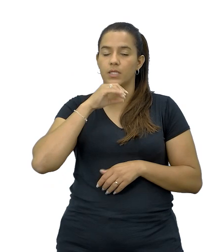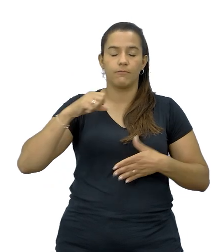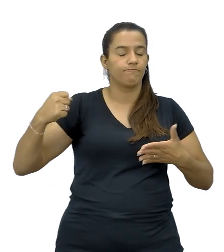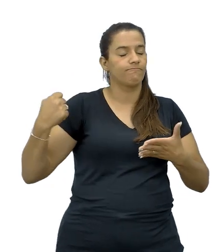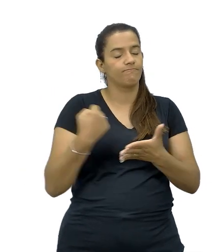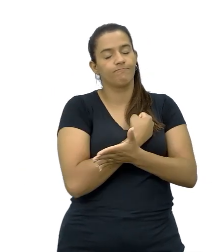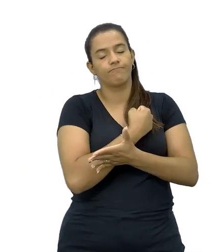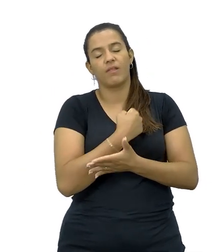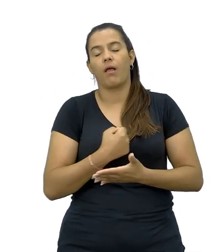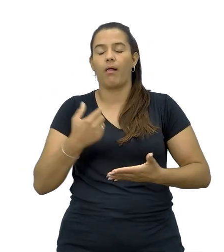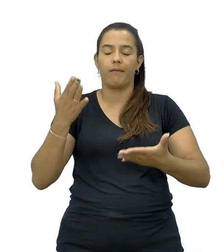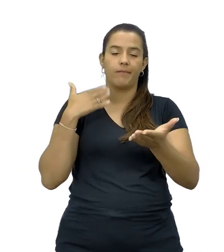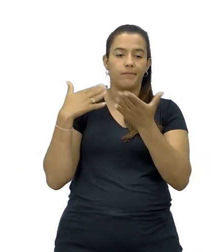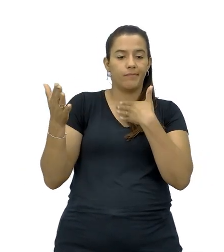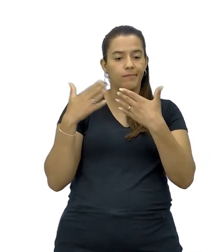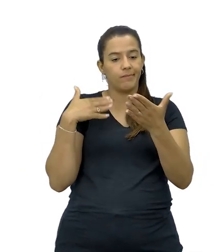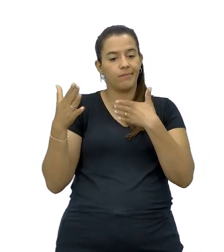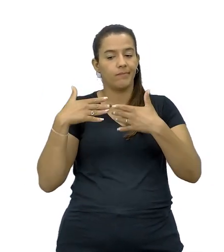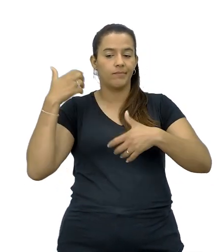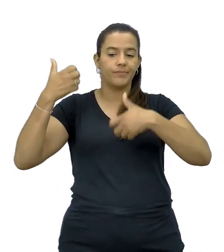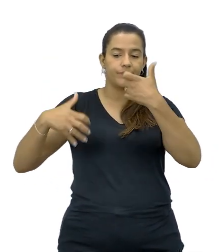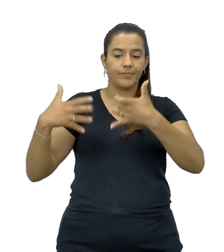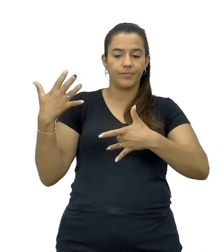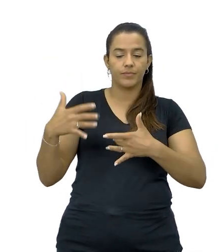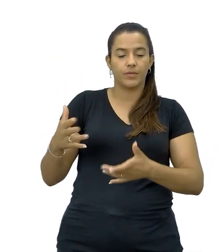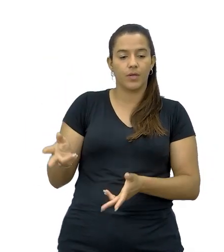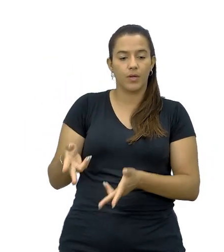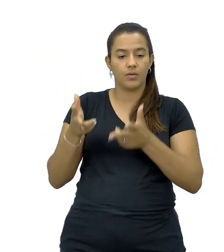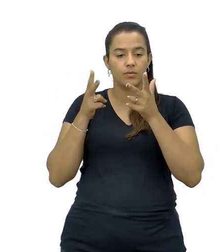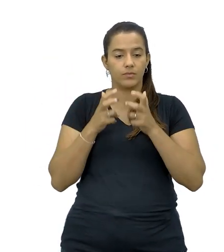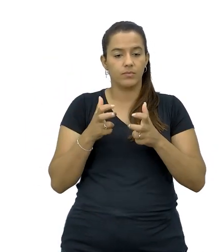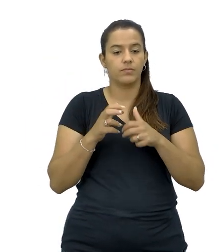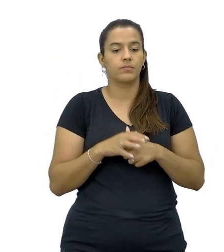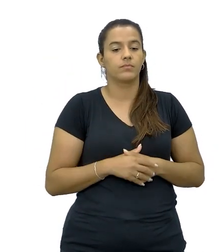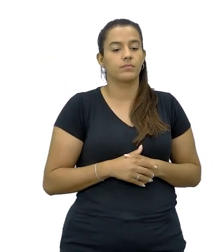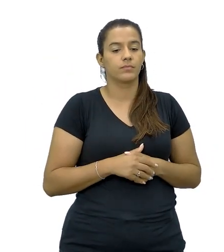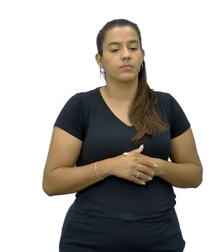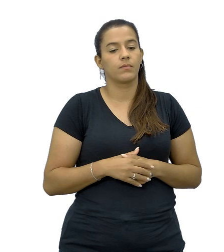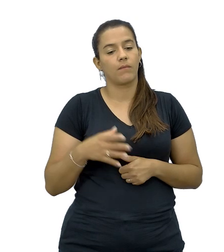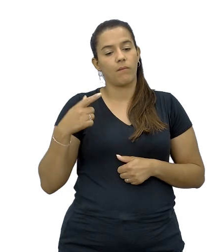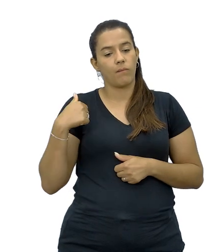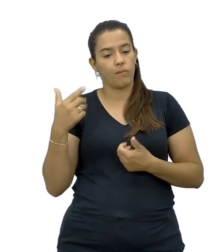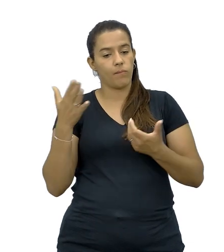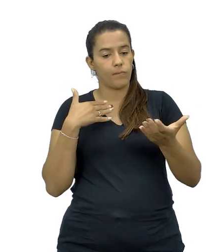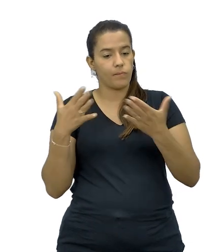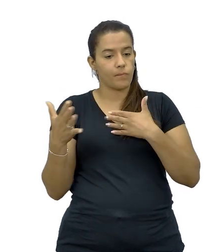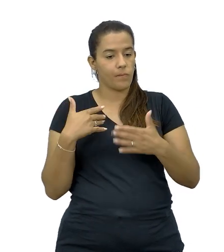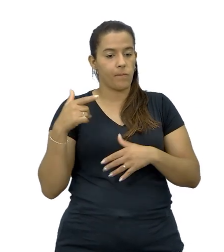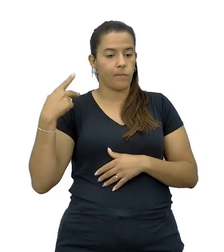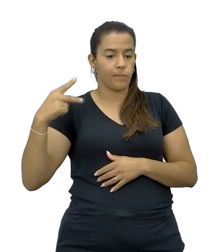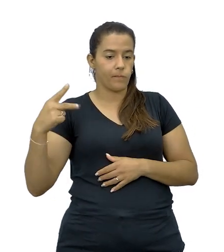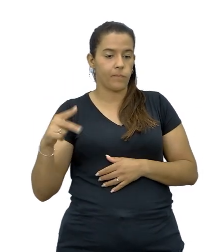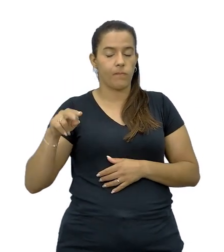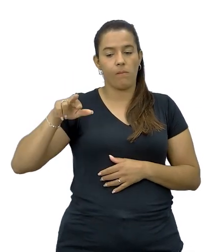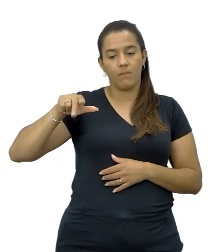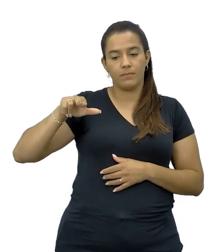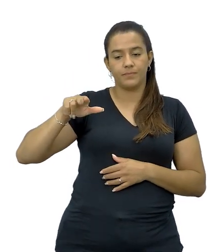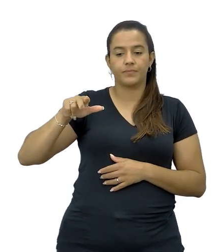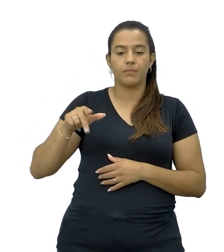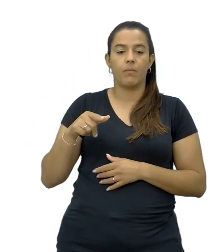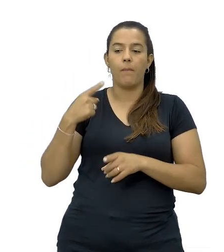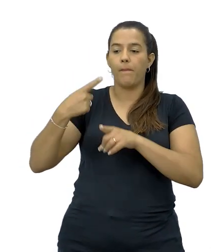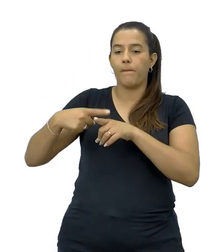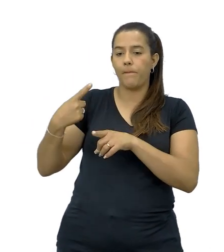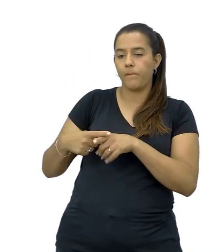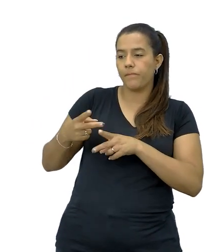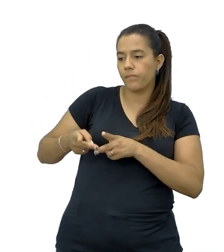e vai dialogando, né? Nesse diálogo, a gente verifica aqui os travessões, né? E ela vai dialogando com o seu irmão, e o seu irmão ainda vai, mas por que você